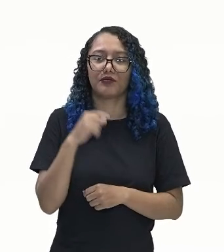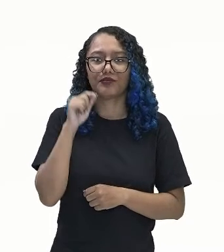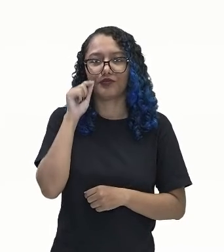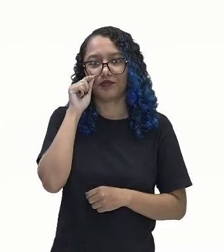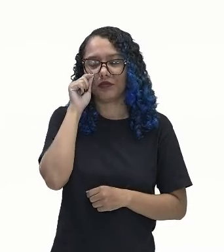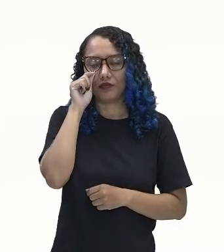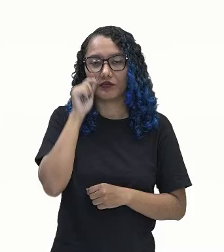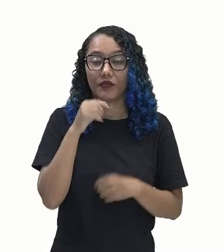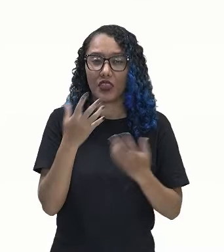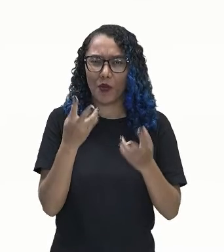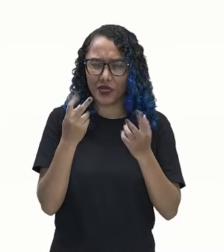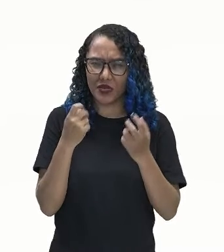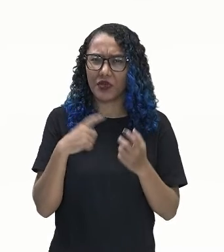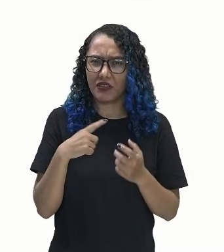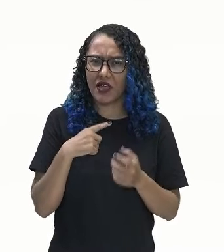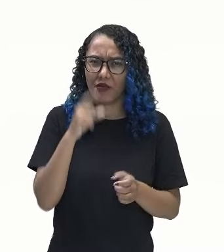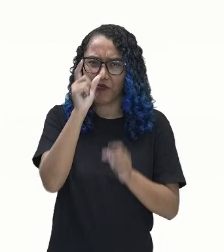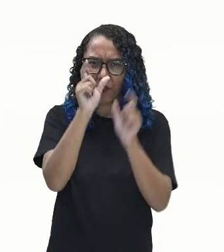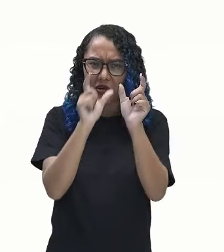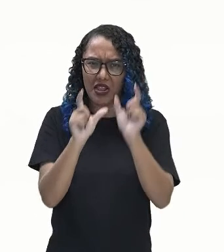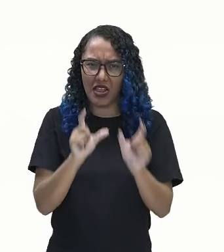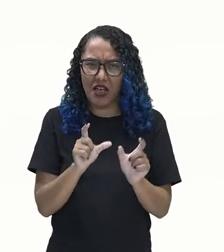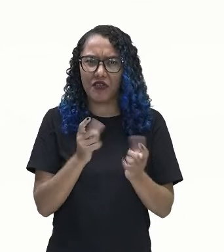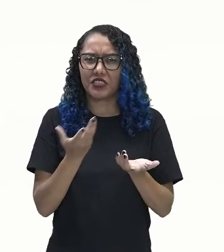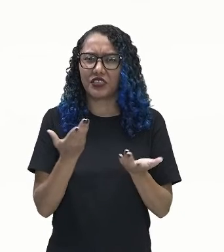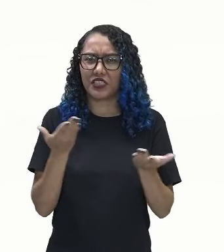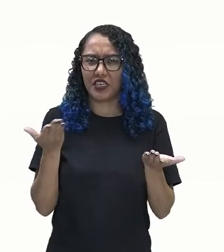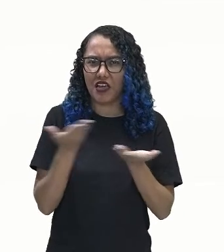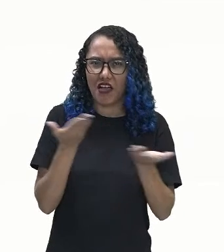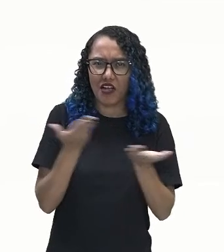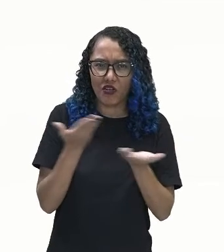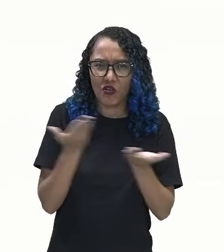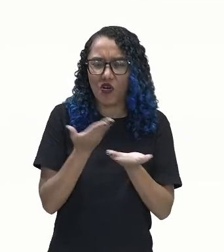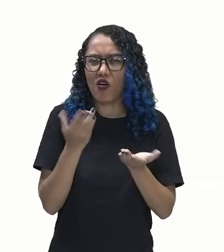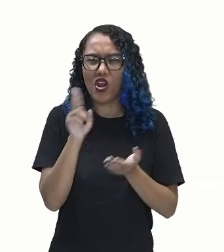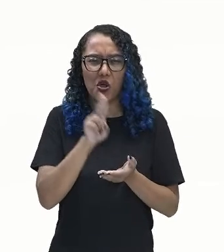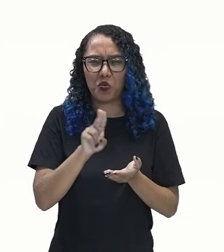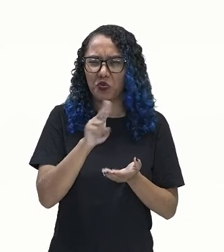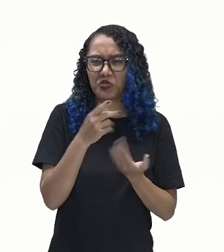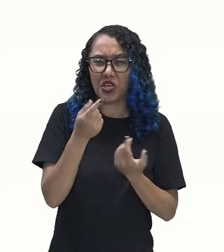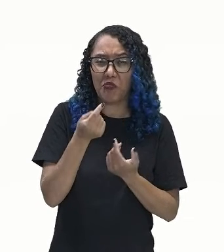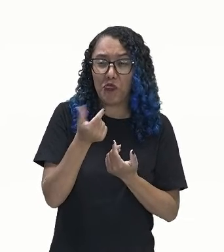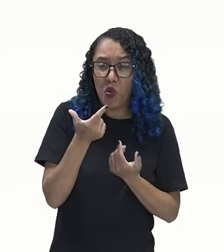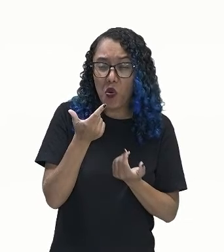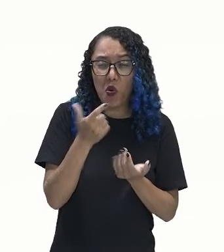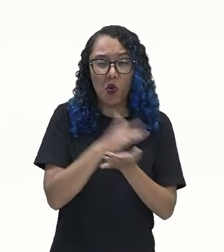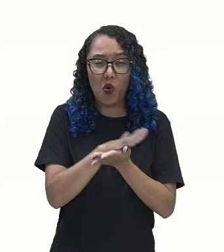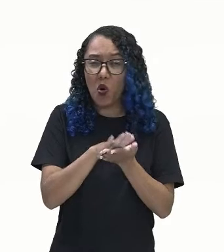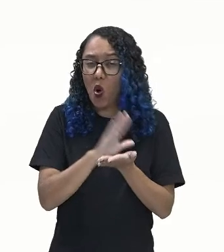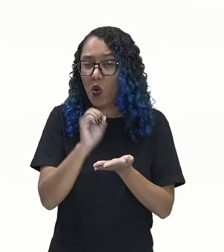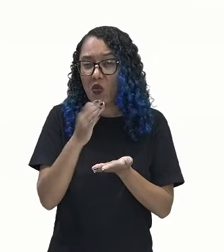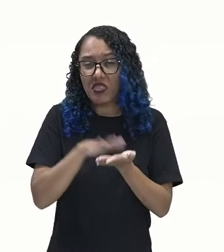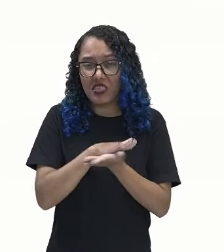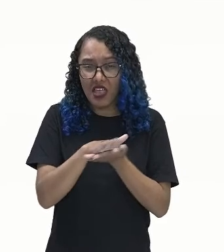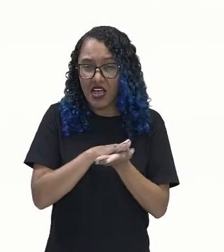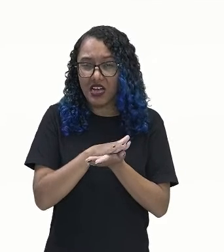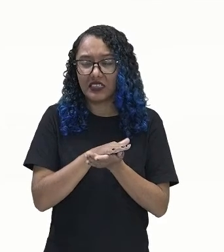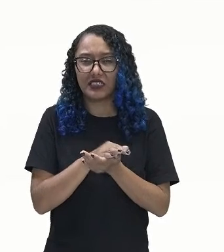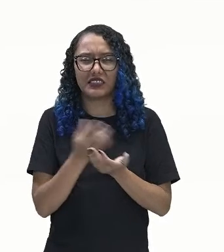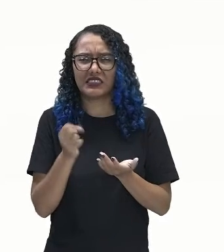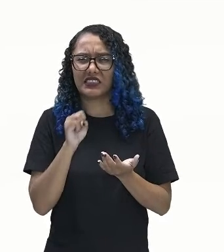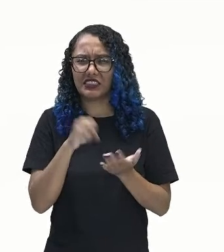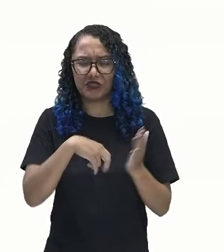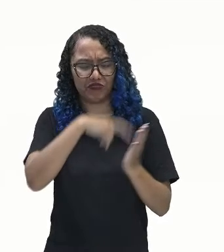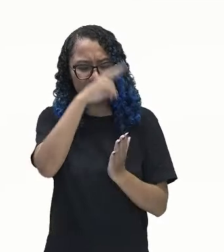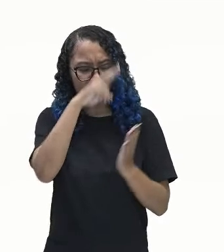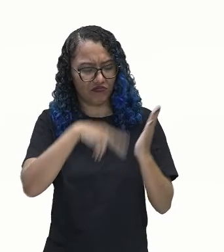apresentou palavras que não são mais comuns a gente utilizar hoje, né? Ninguém fala mais essa palavra, inclusive pegar um texto assim, a gente fica,